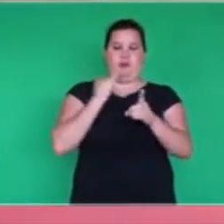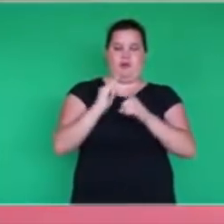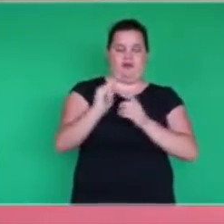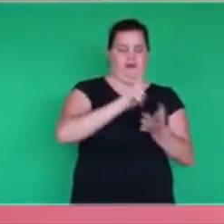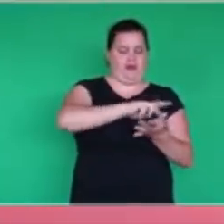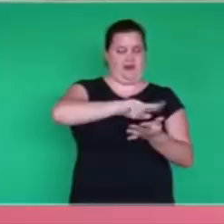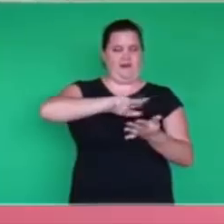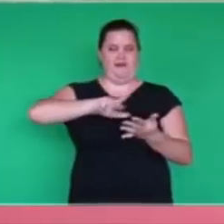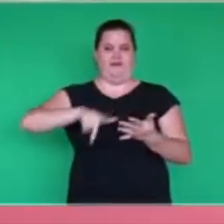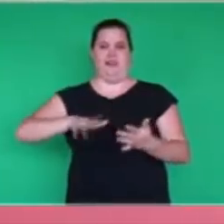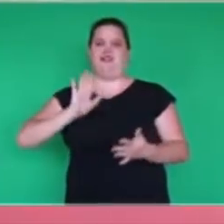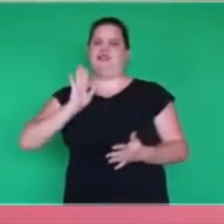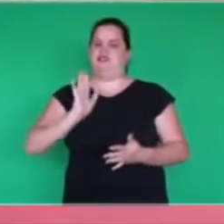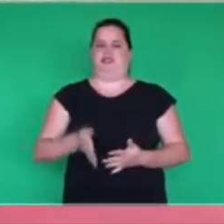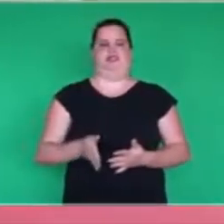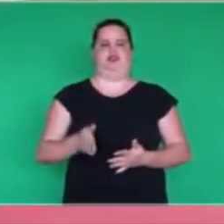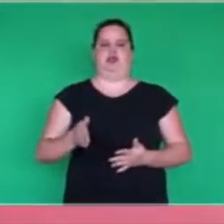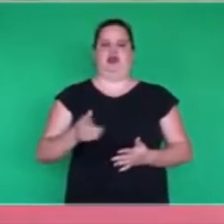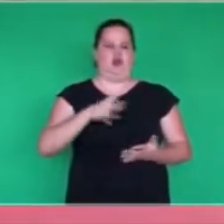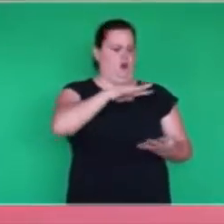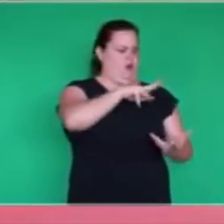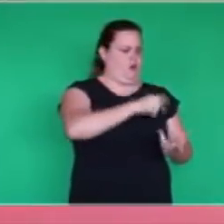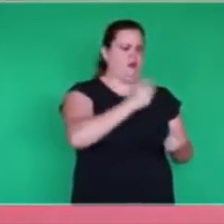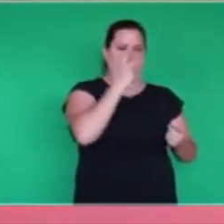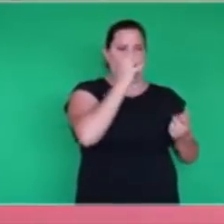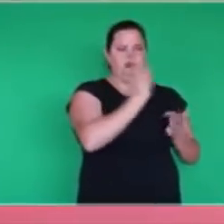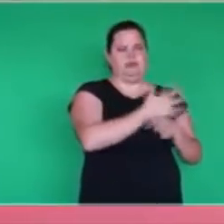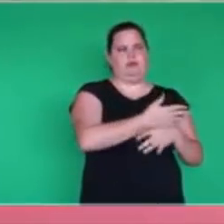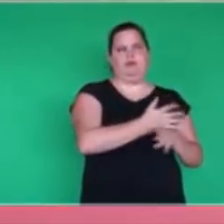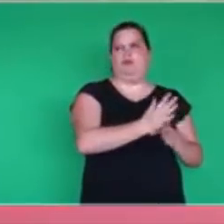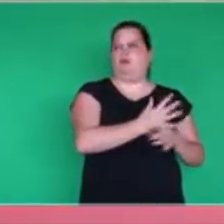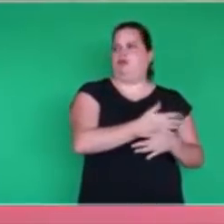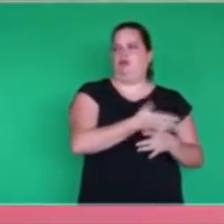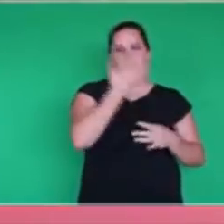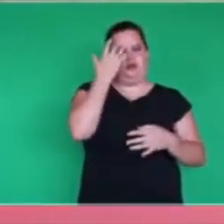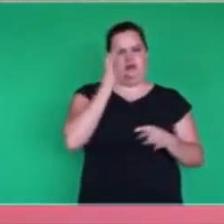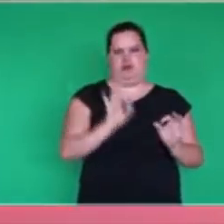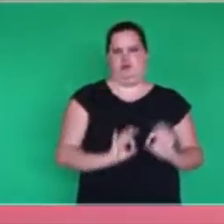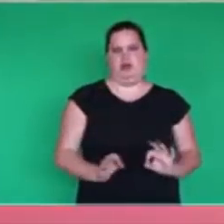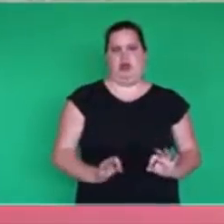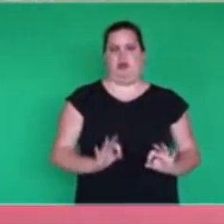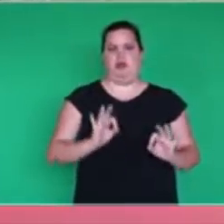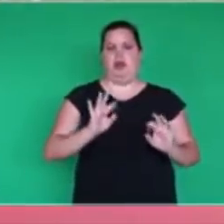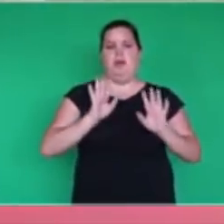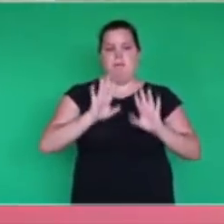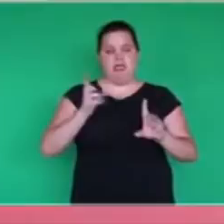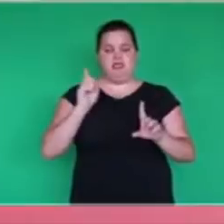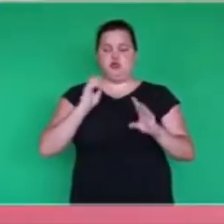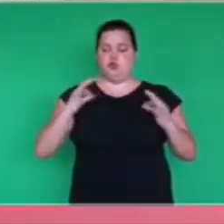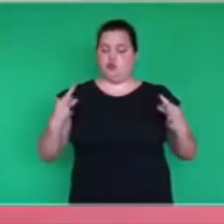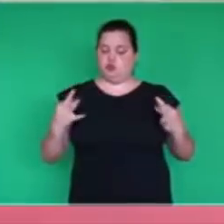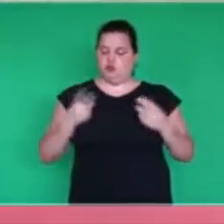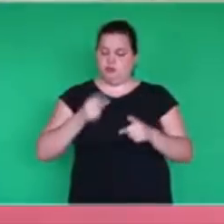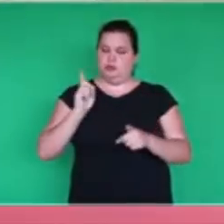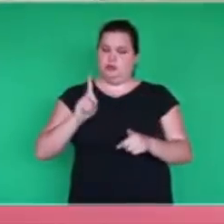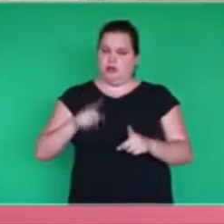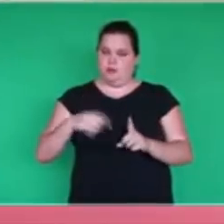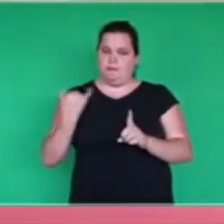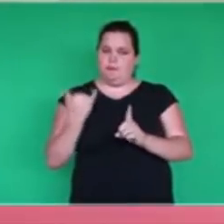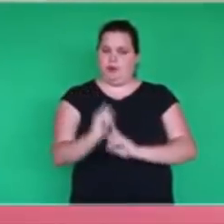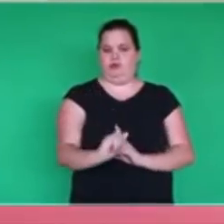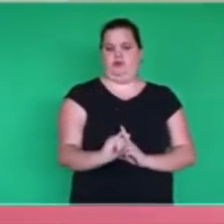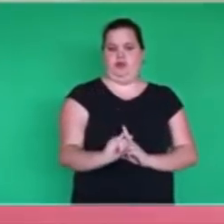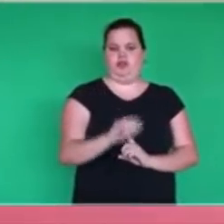está descuidado do mundo. E isso é profético. O que é que diz a palavra do Senhor? Serão duas no